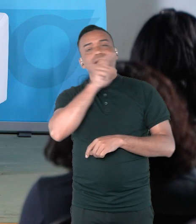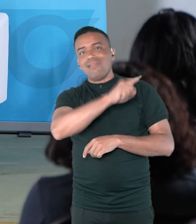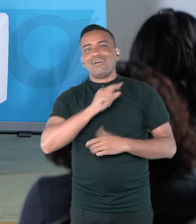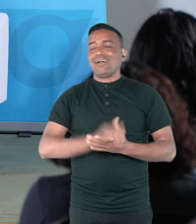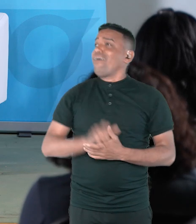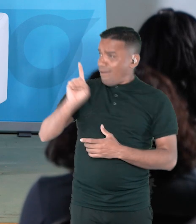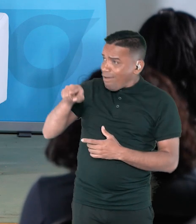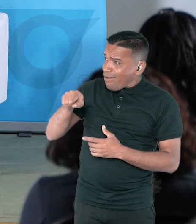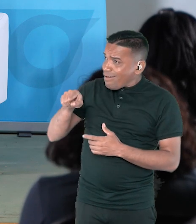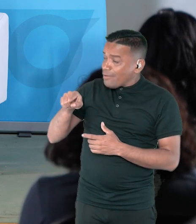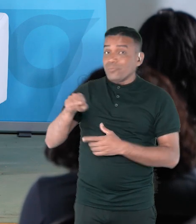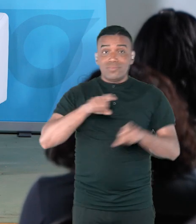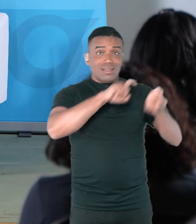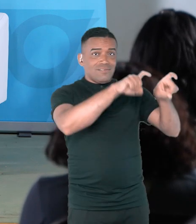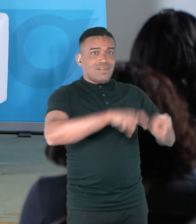Olha, é.